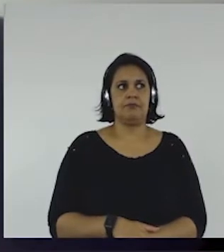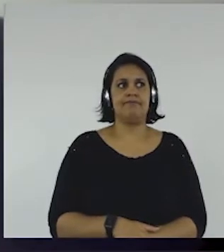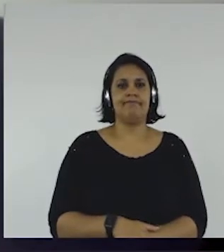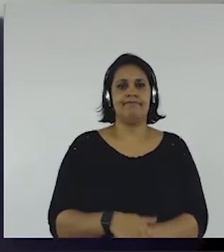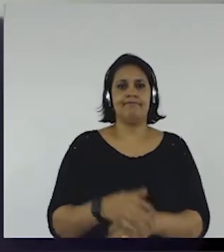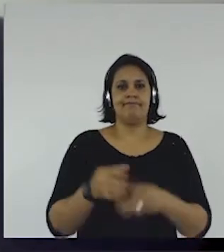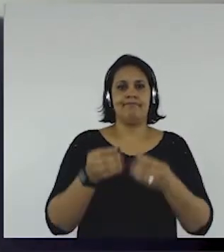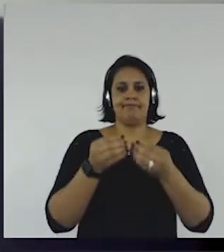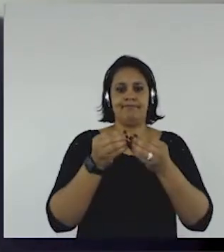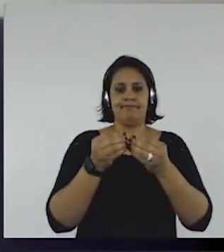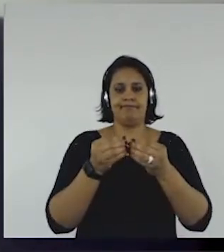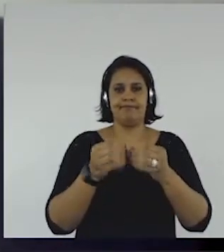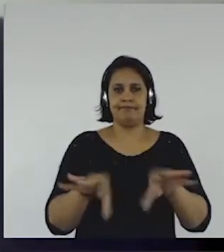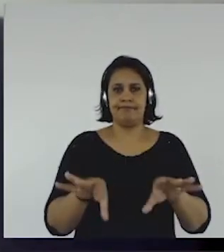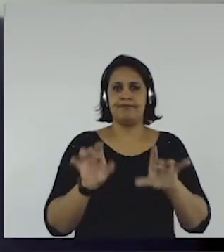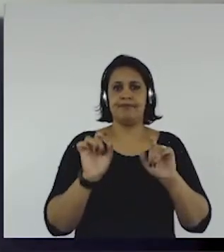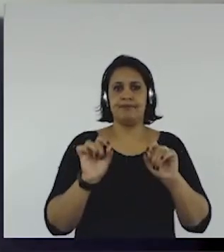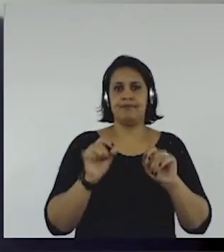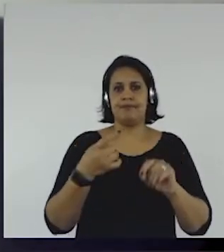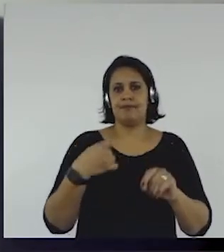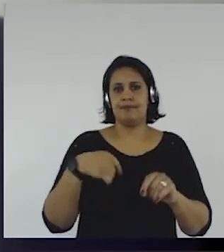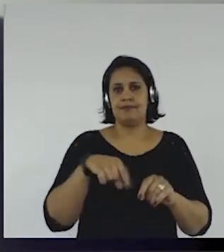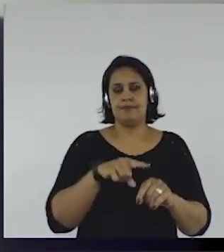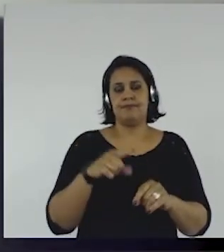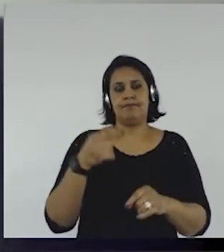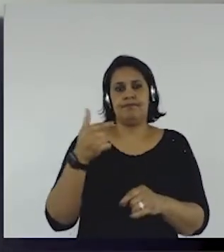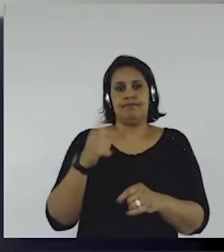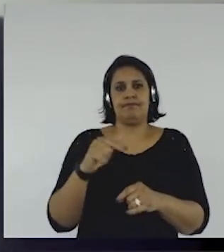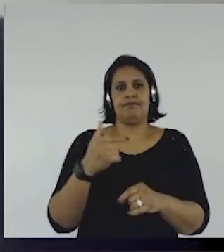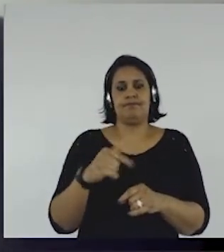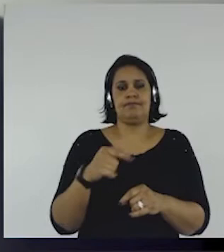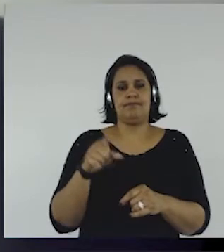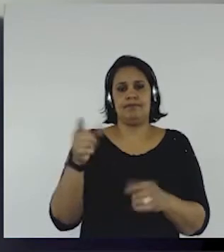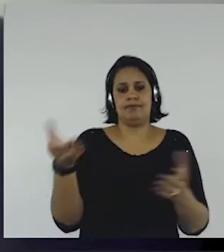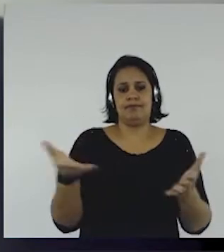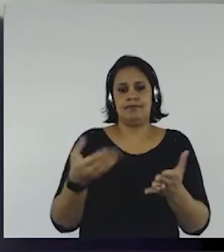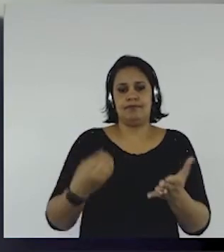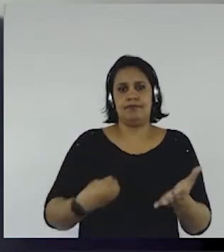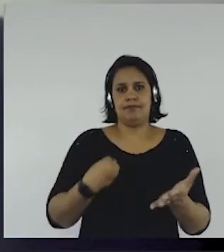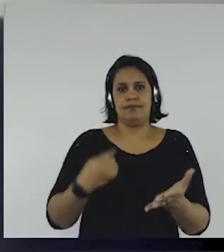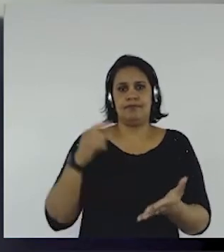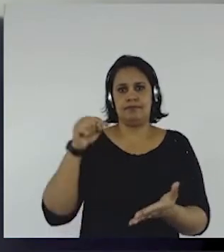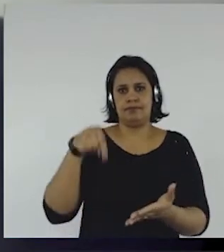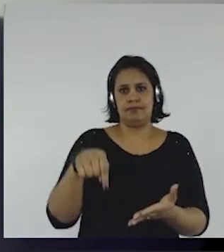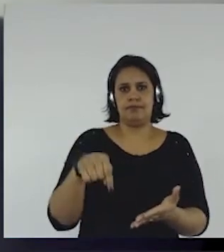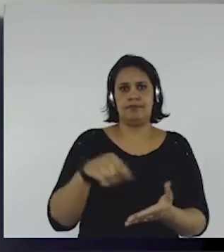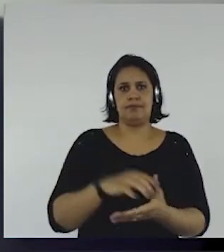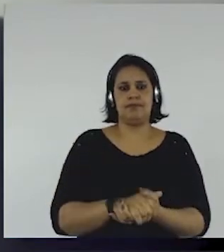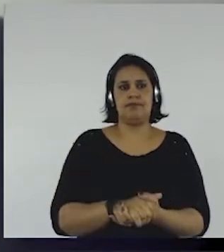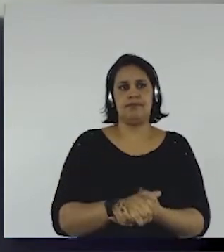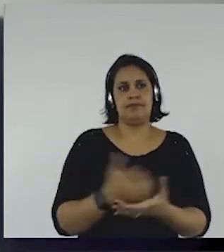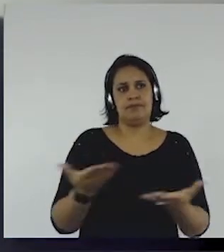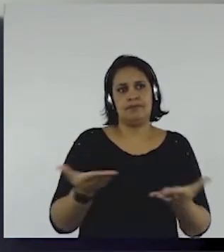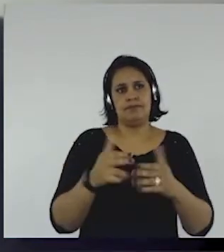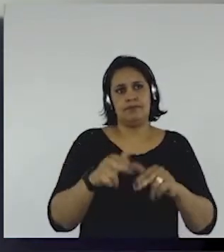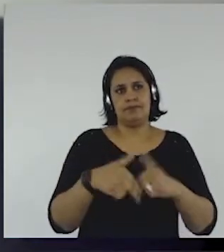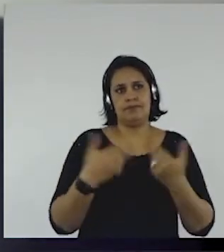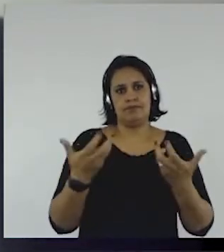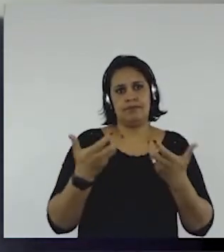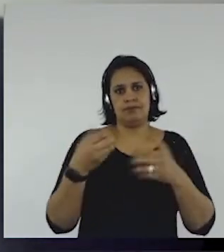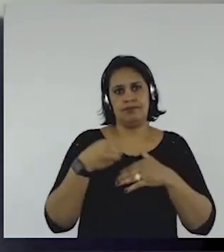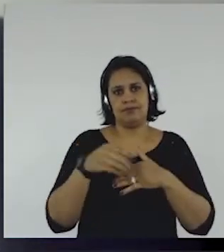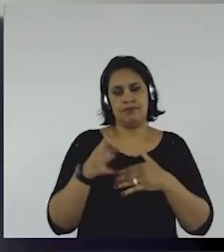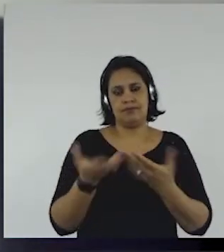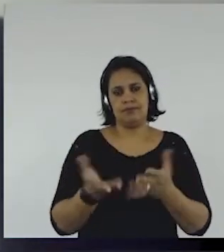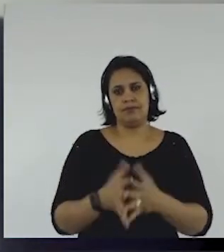sua convivência e de sua participação. Era isso que eu tinha a dizer do doutor Silvio Capanema.